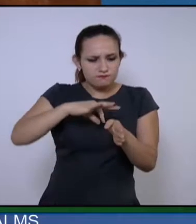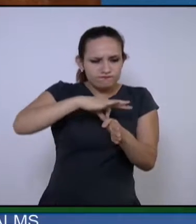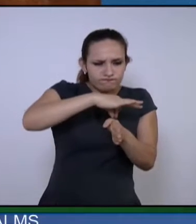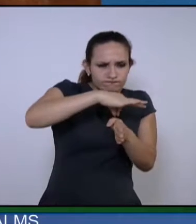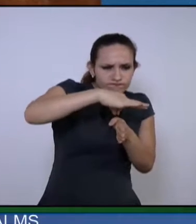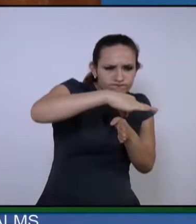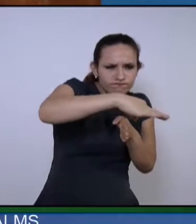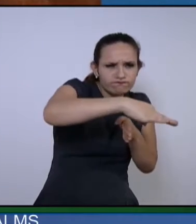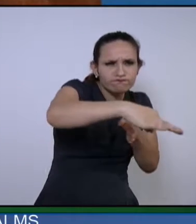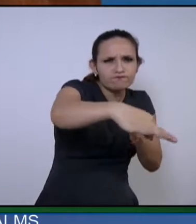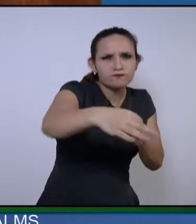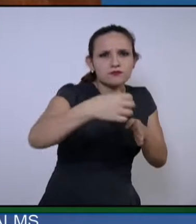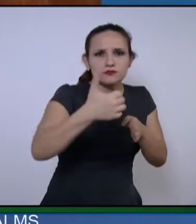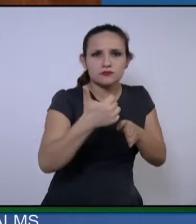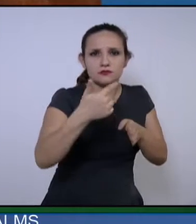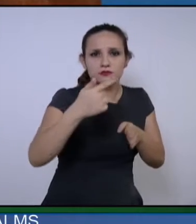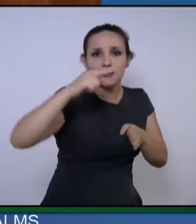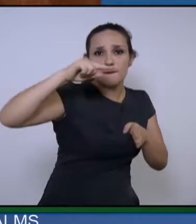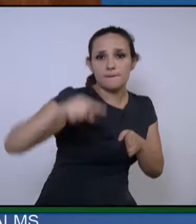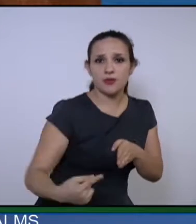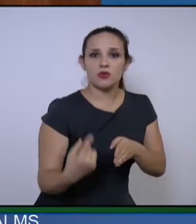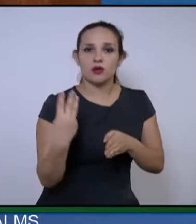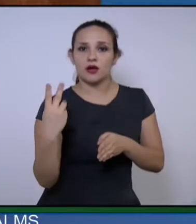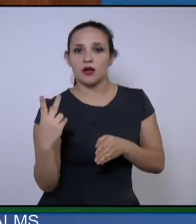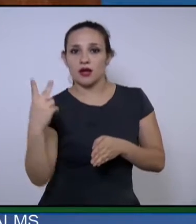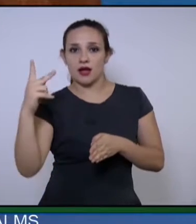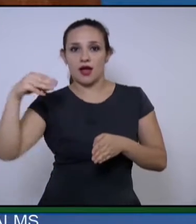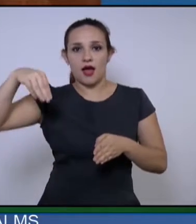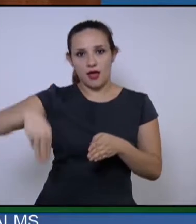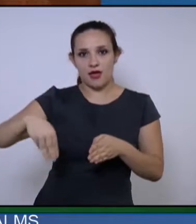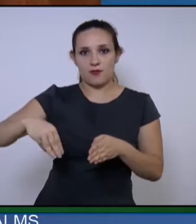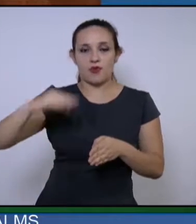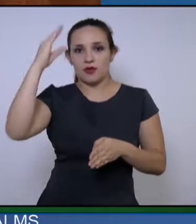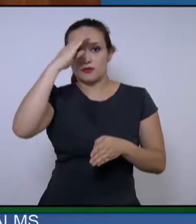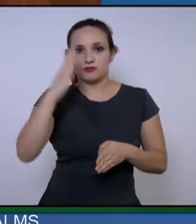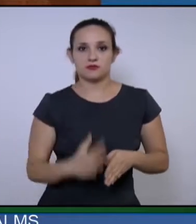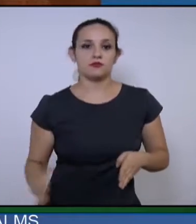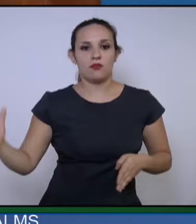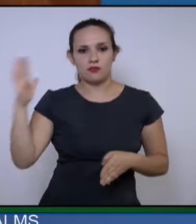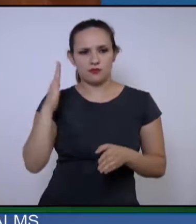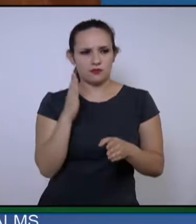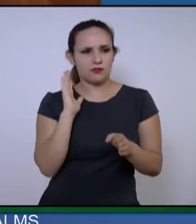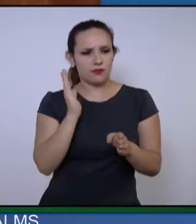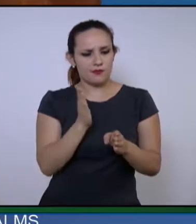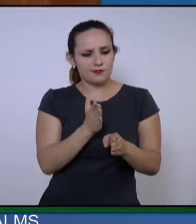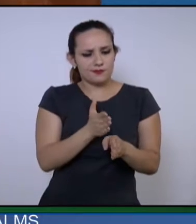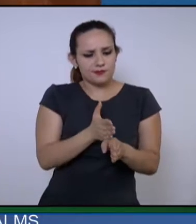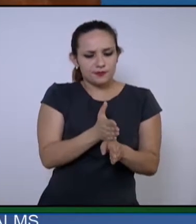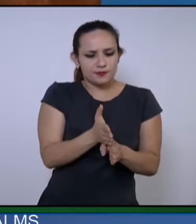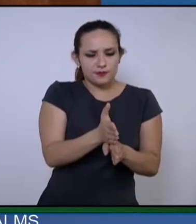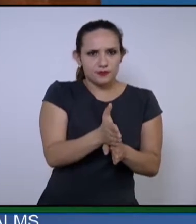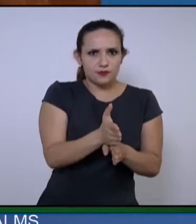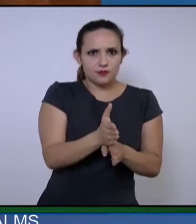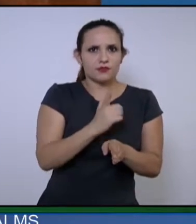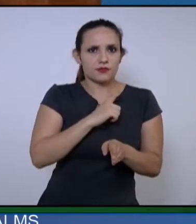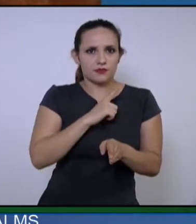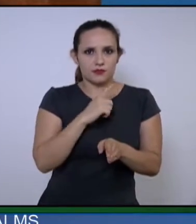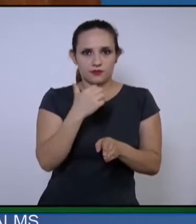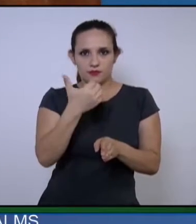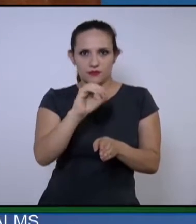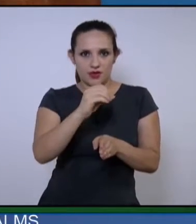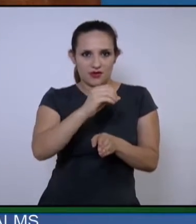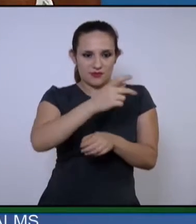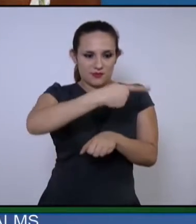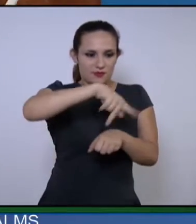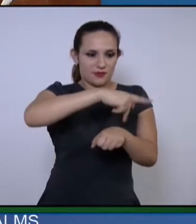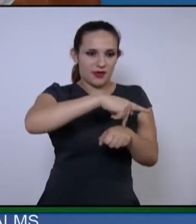de fronteiras do Brasil, né, com os 10 países que dividem